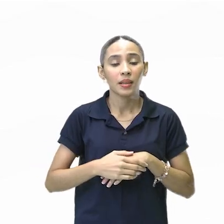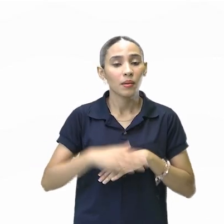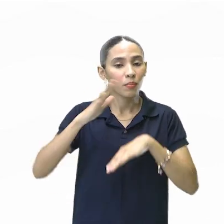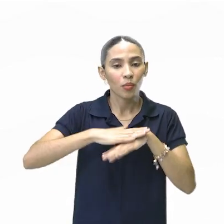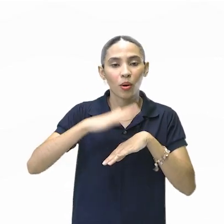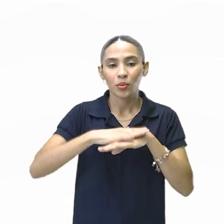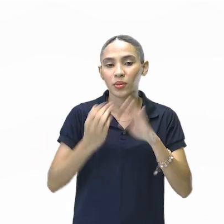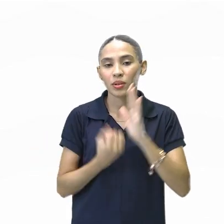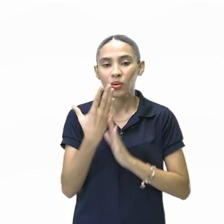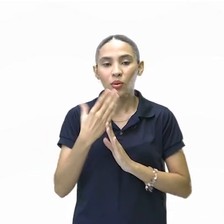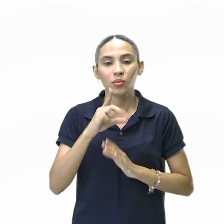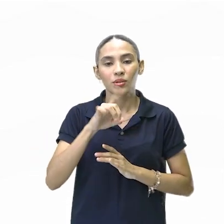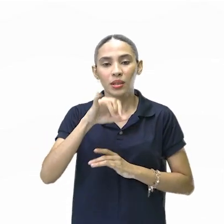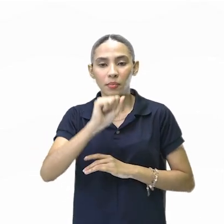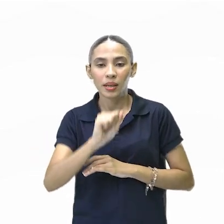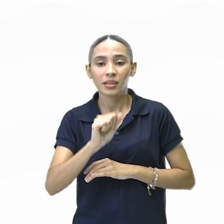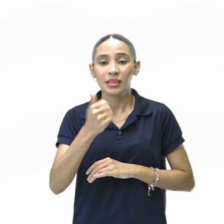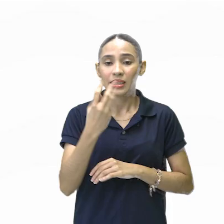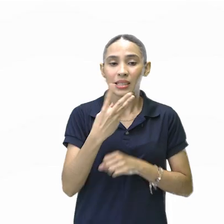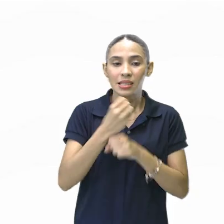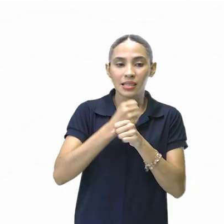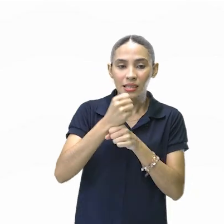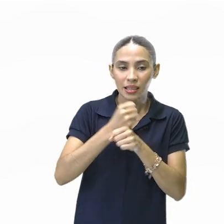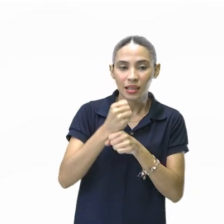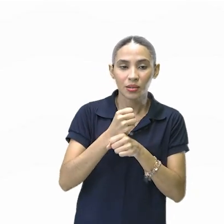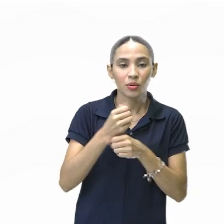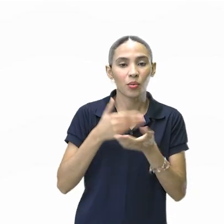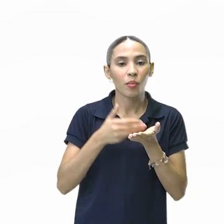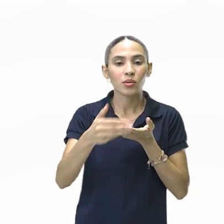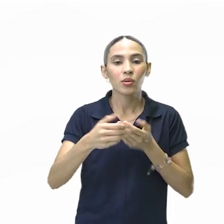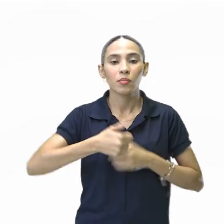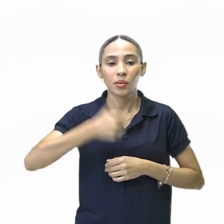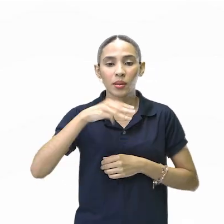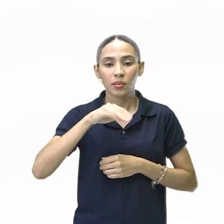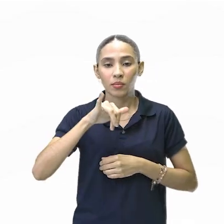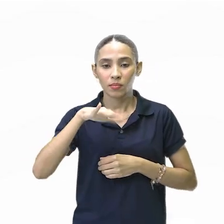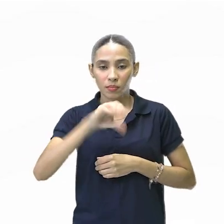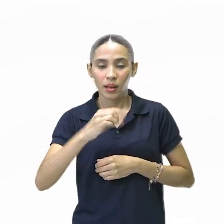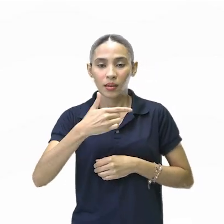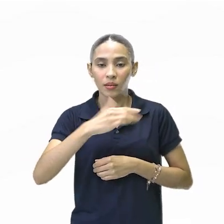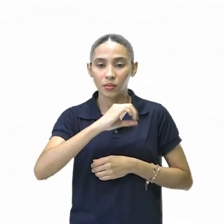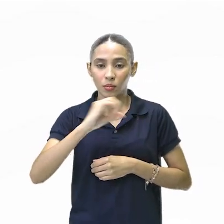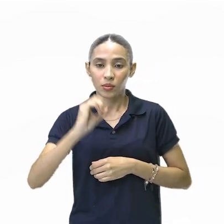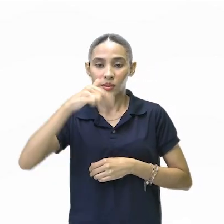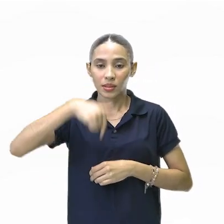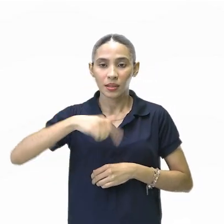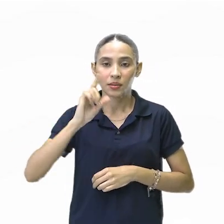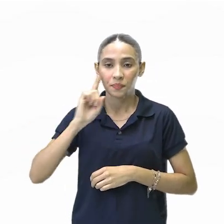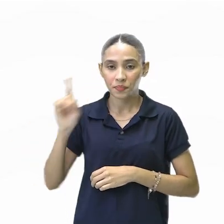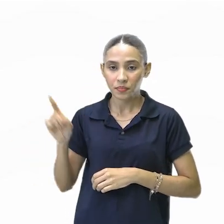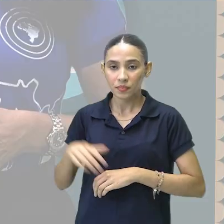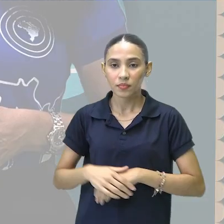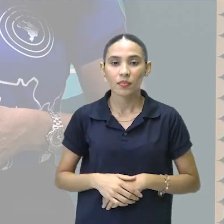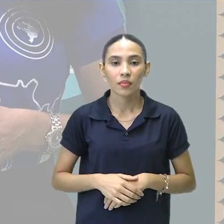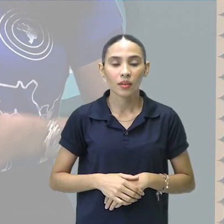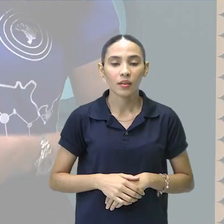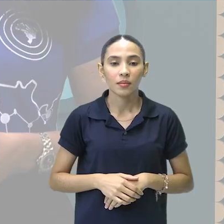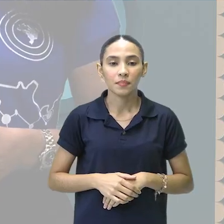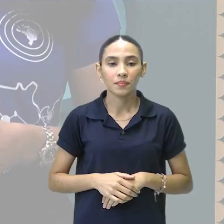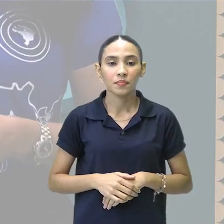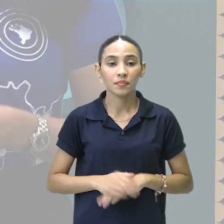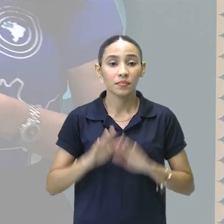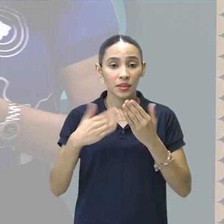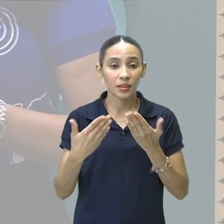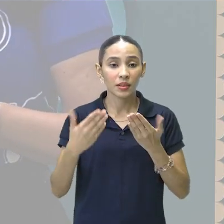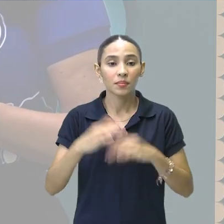produziu diariamente ao longo de 13 anos, começando em 1º de maio de 2007.